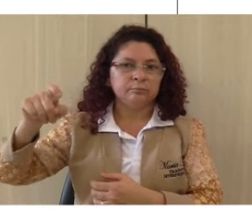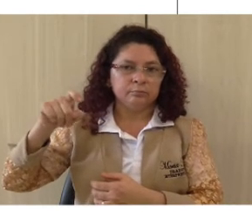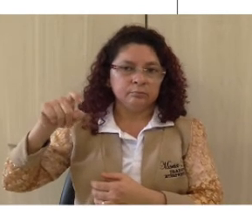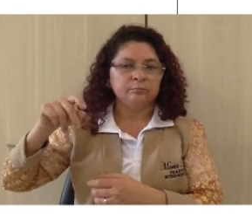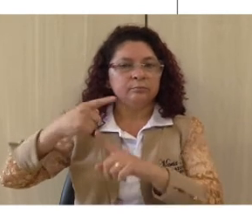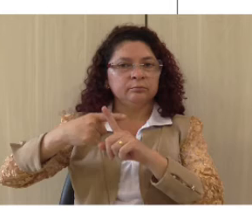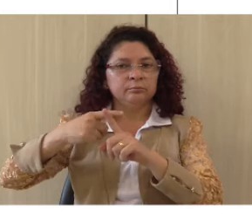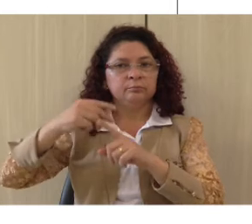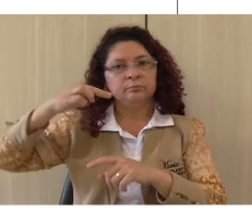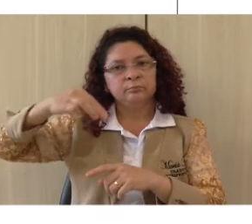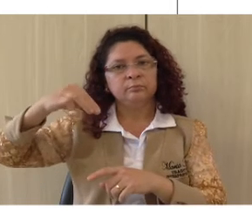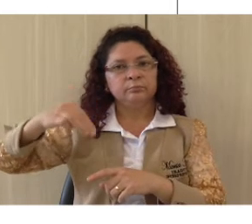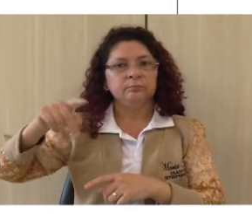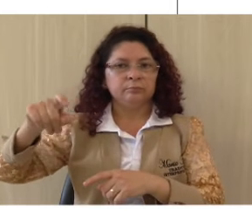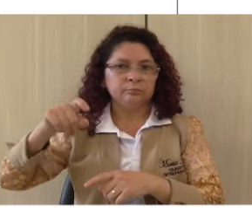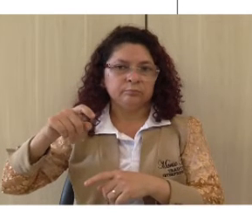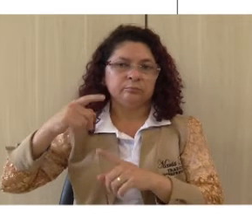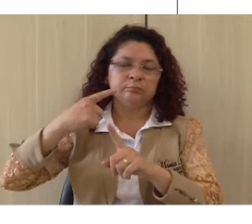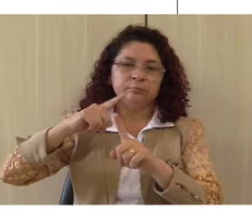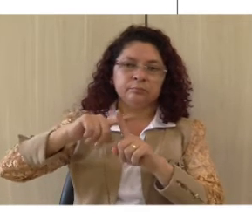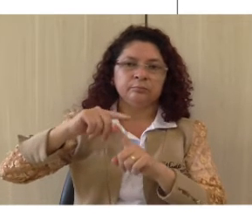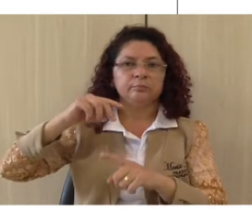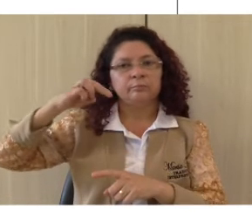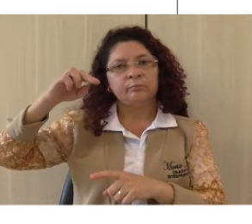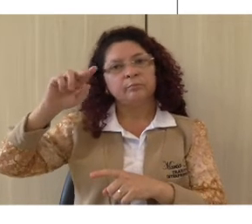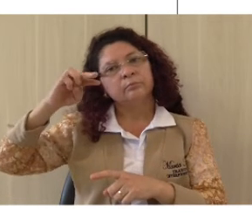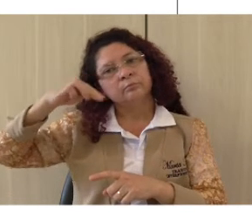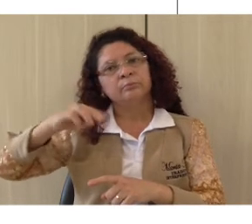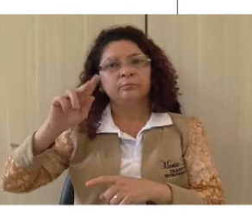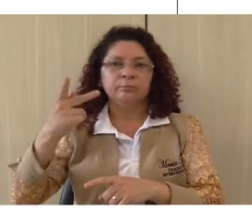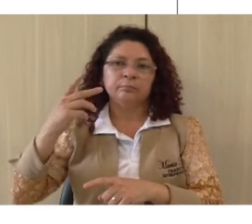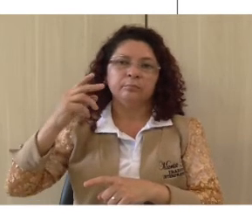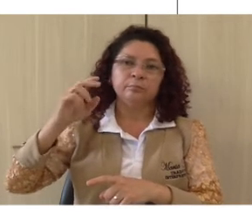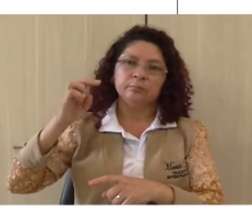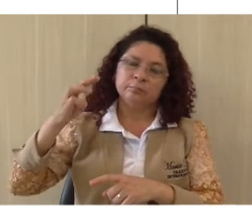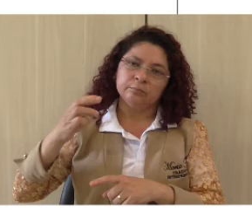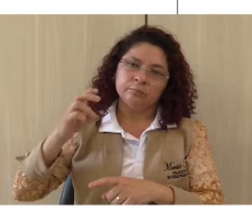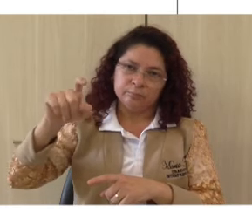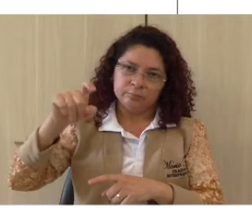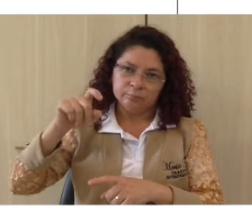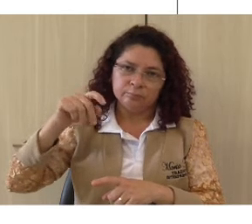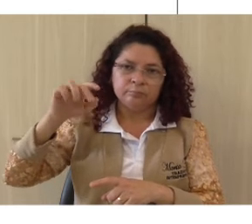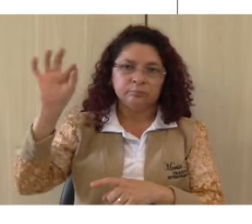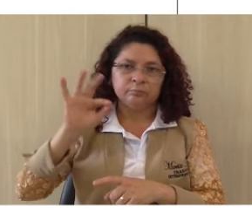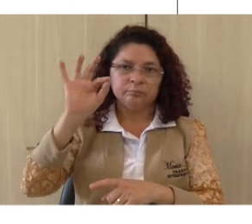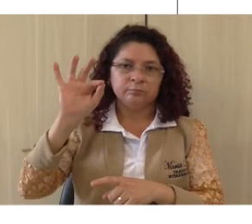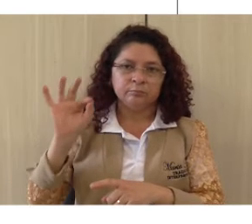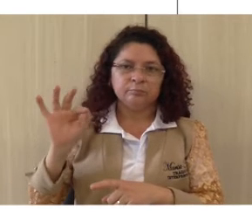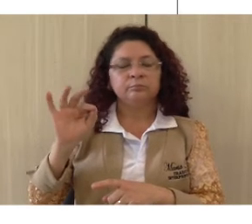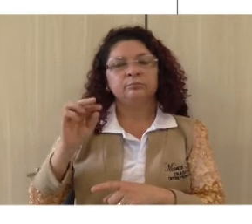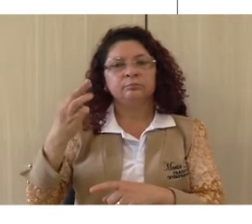MLPX mais MMX mais MHX dividido por 3. Quinta linha